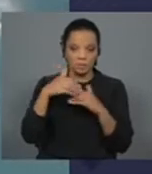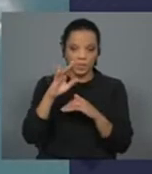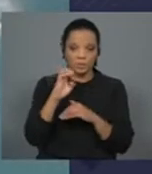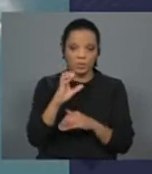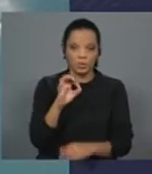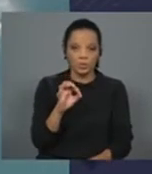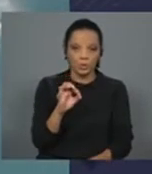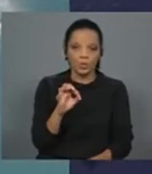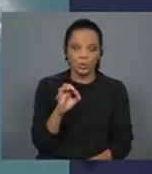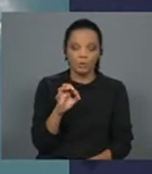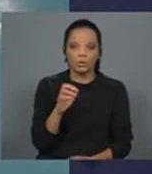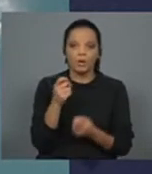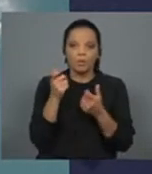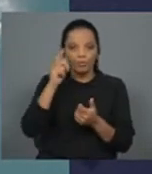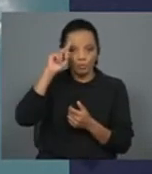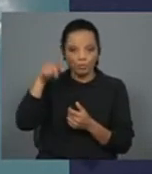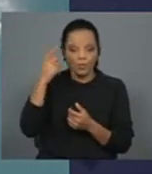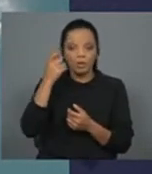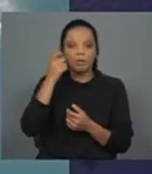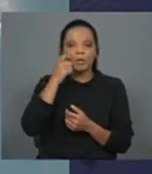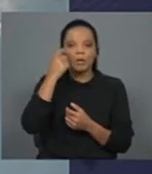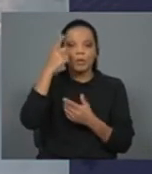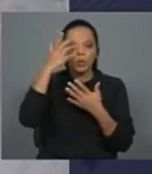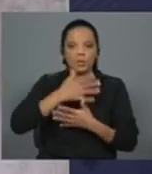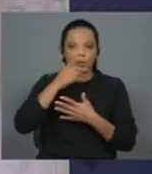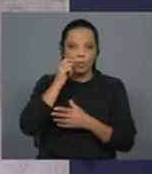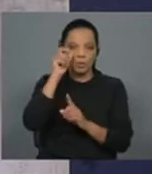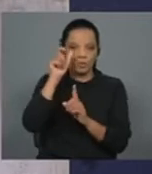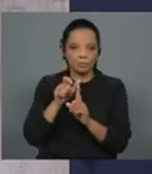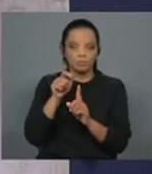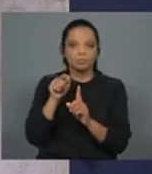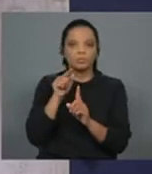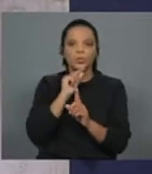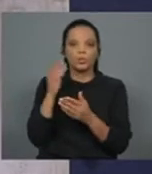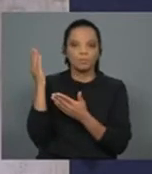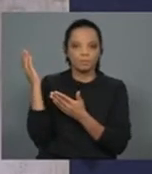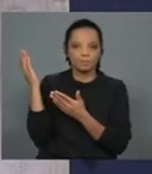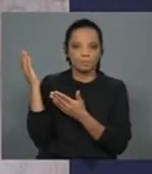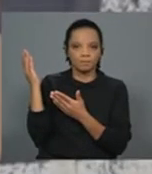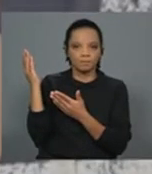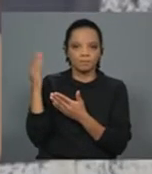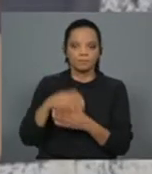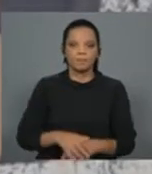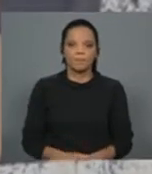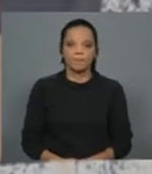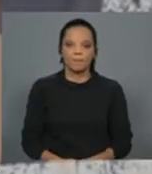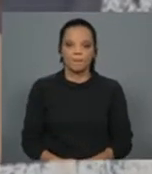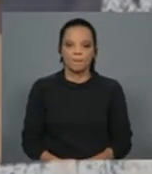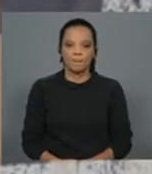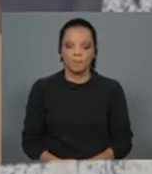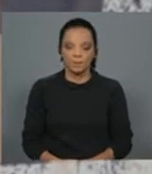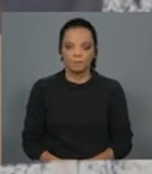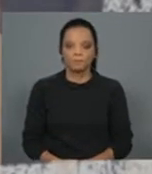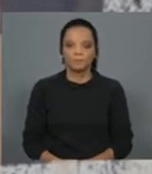XVIII, poucos saberão quem foi um dia o homem que hoje tem um nome inscrito nesta placa. E a